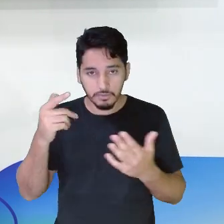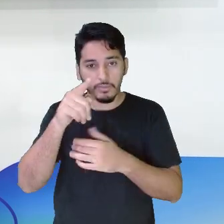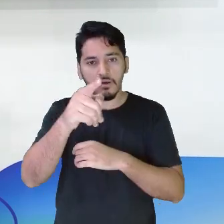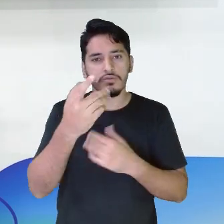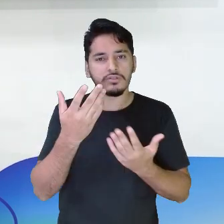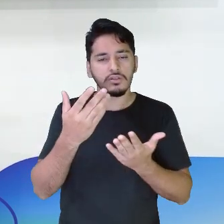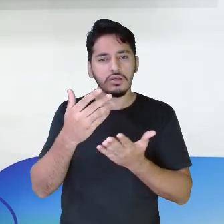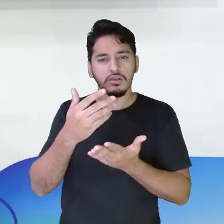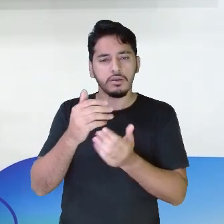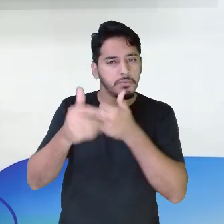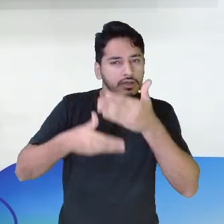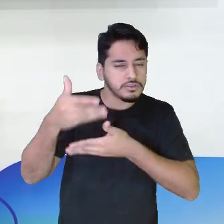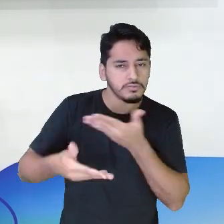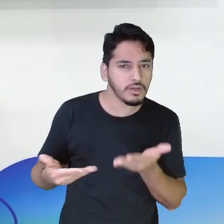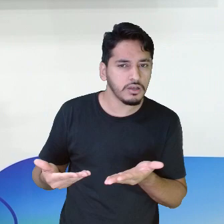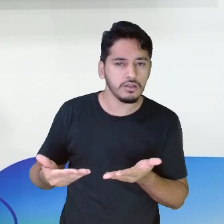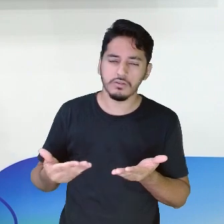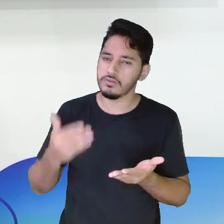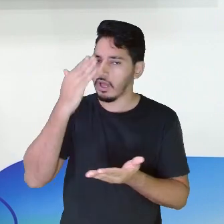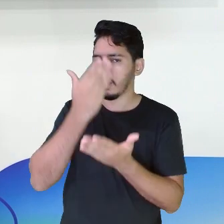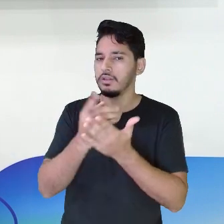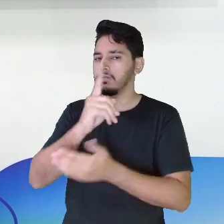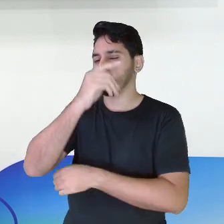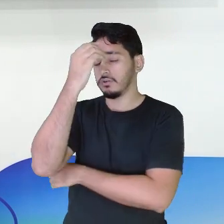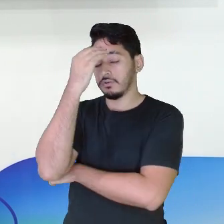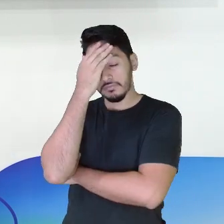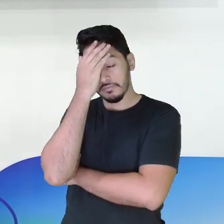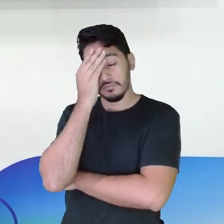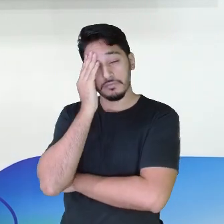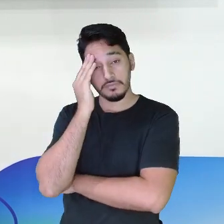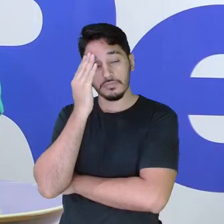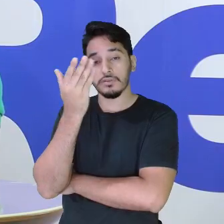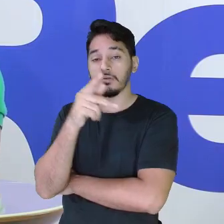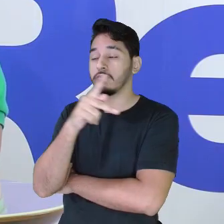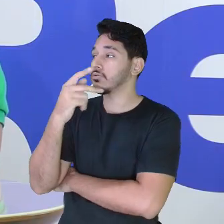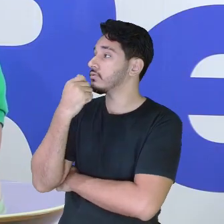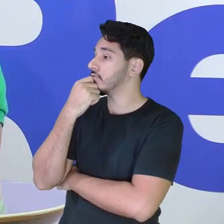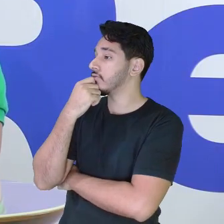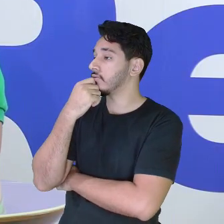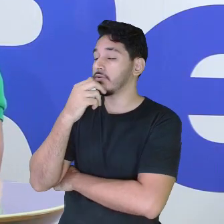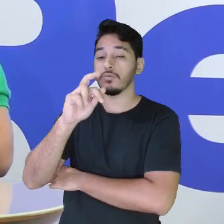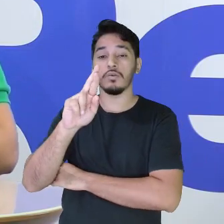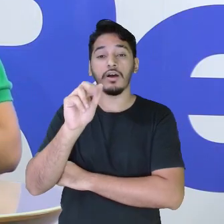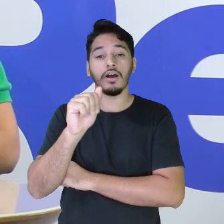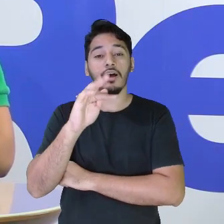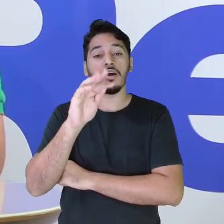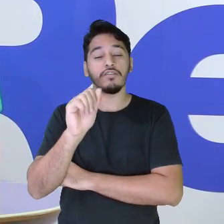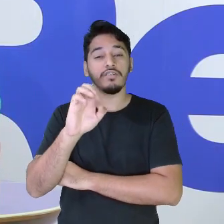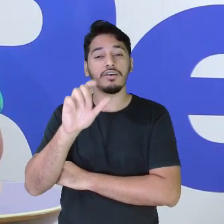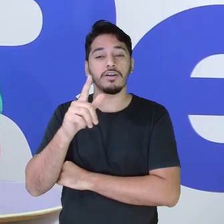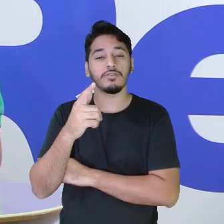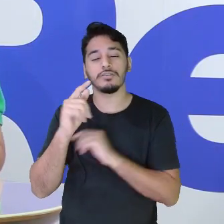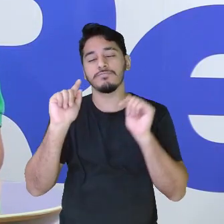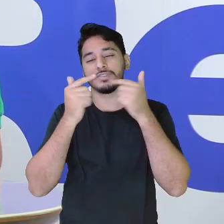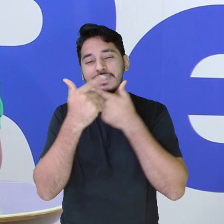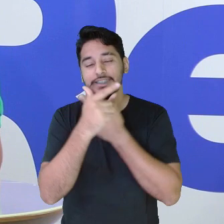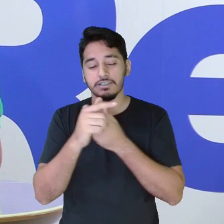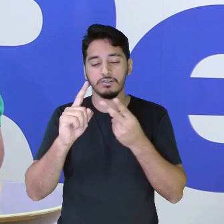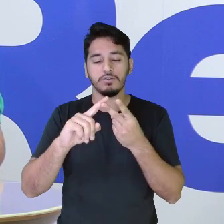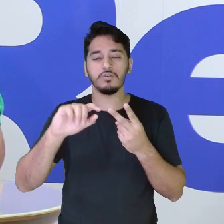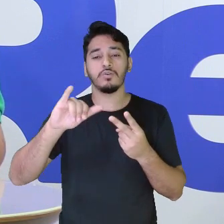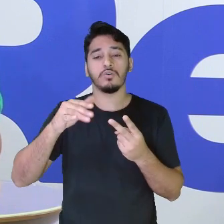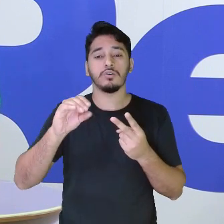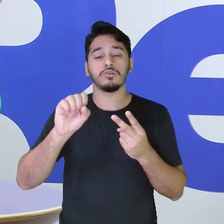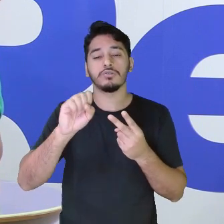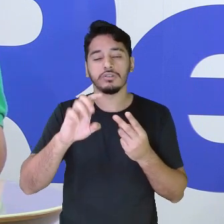você participar comigo? Eu não acredito. E aí, professora? O Rafael está sorrindo. E o José, o Juan, o Antônio,